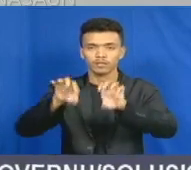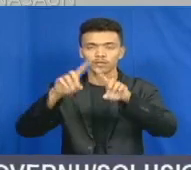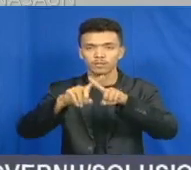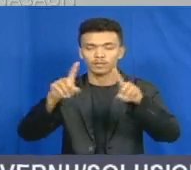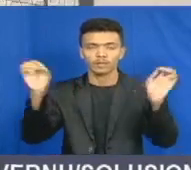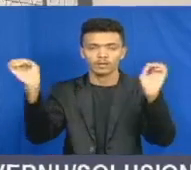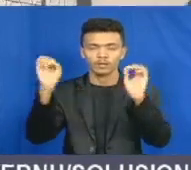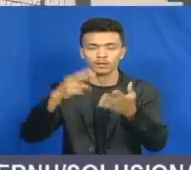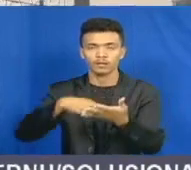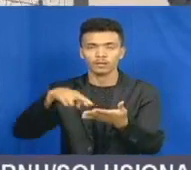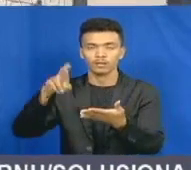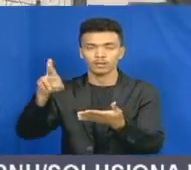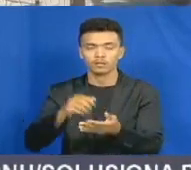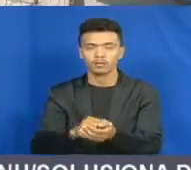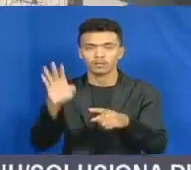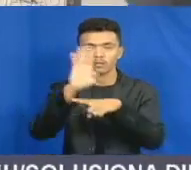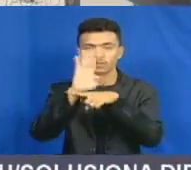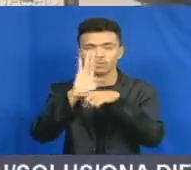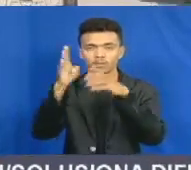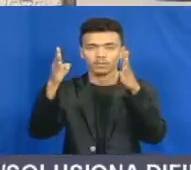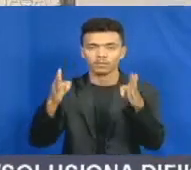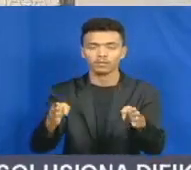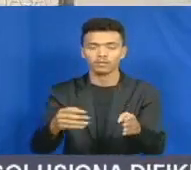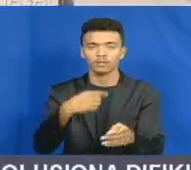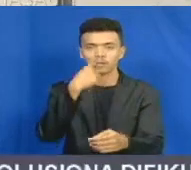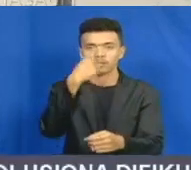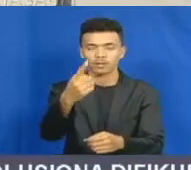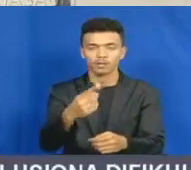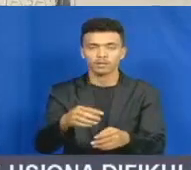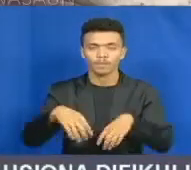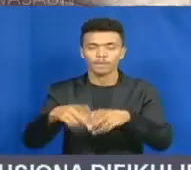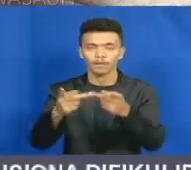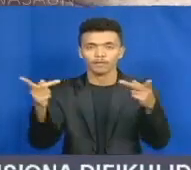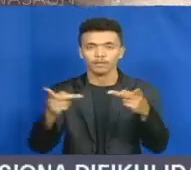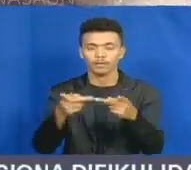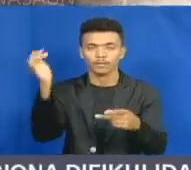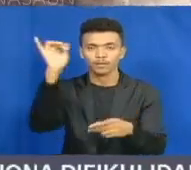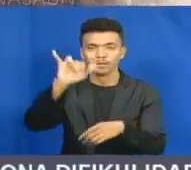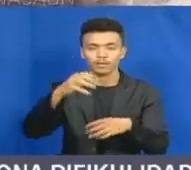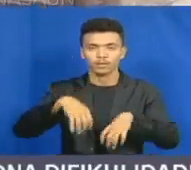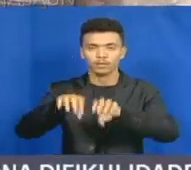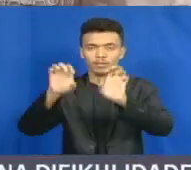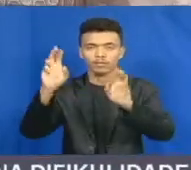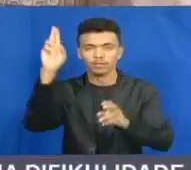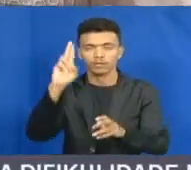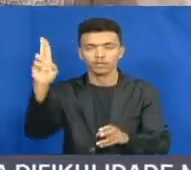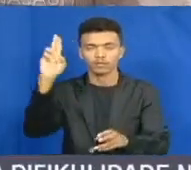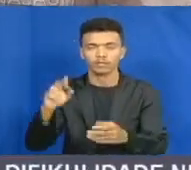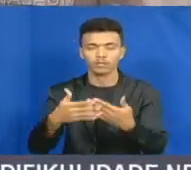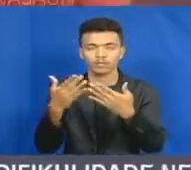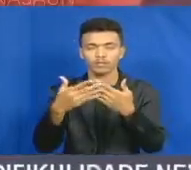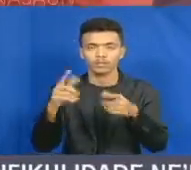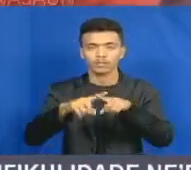não cumprir a legislação. Vendedora Ricardina da Costa Silva Teten. Fatin de bem seja fã, seja usa provisório de, mas